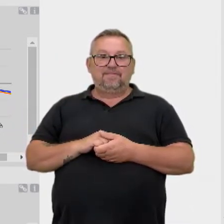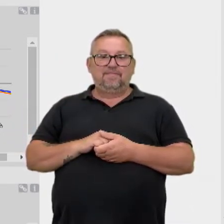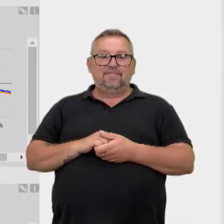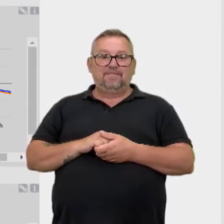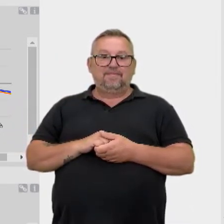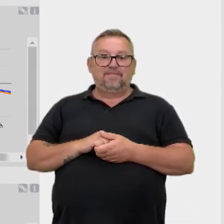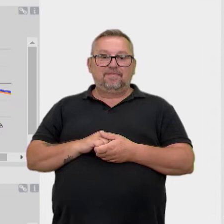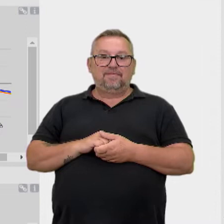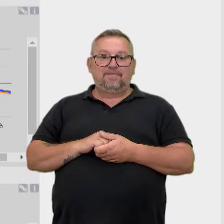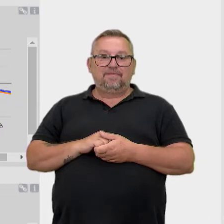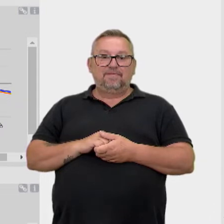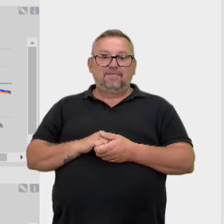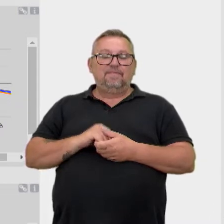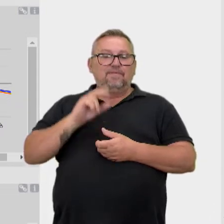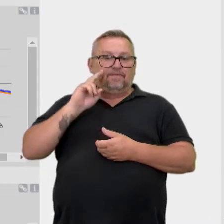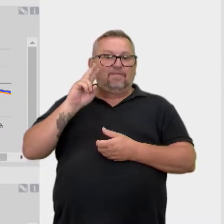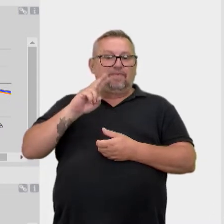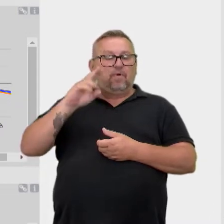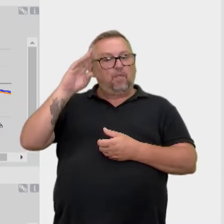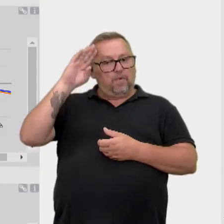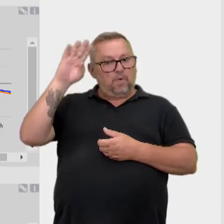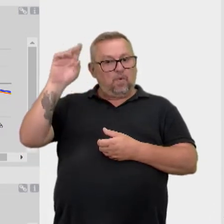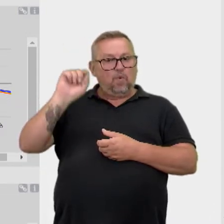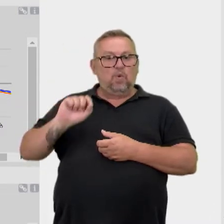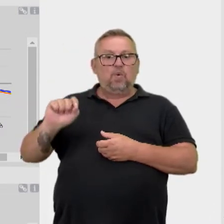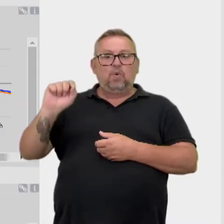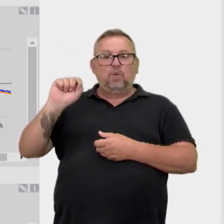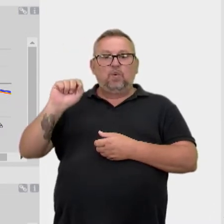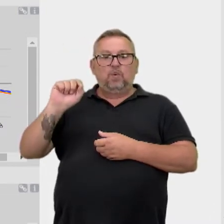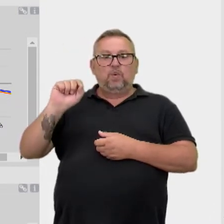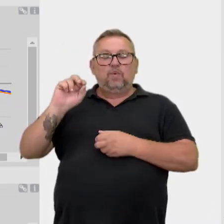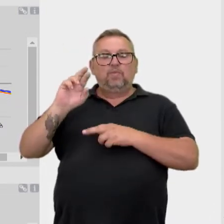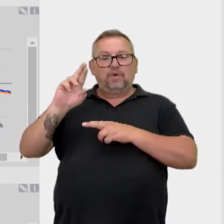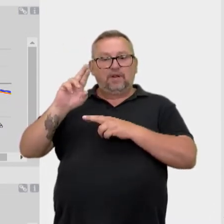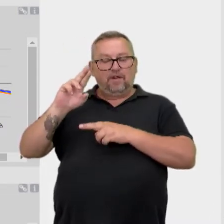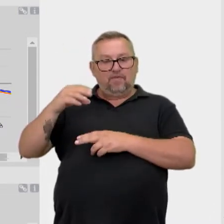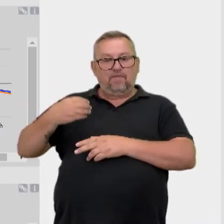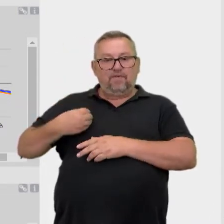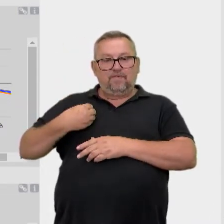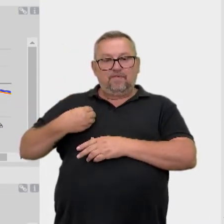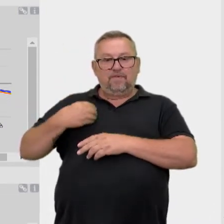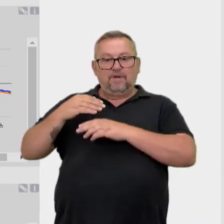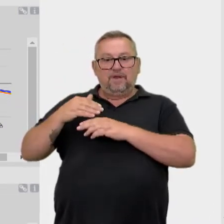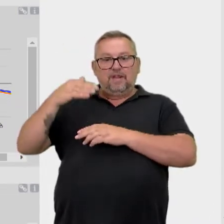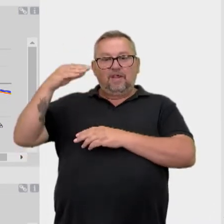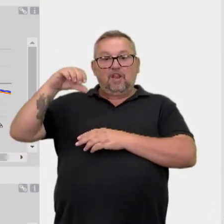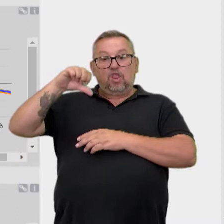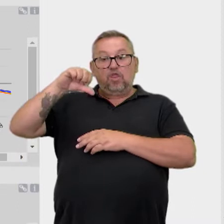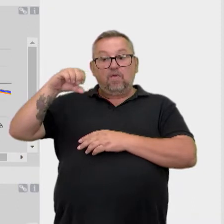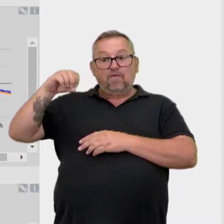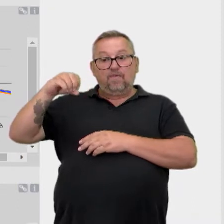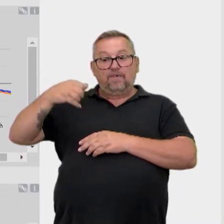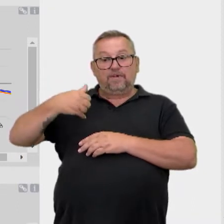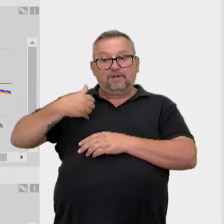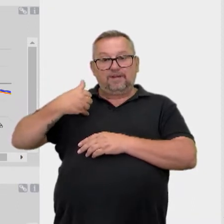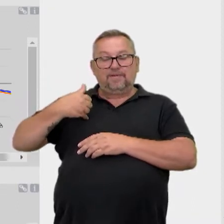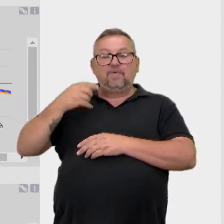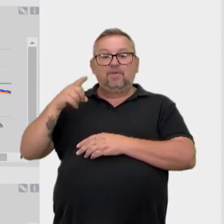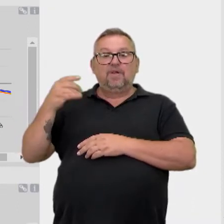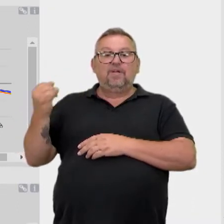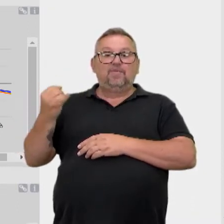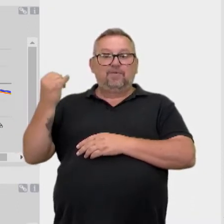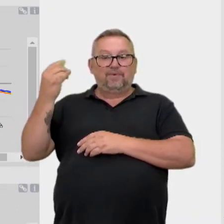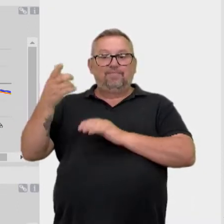cresceu bastante e principalmente, ó, uma expectativa de vida de acima de 90 anos, o que é